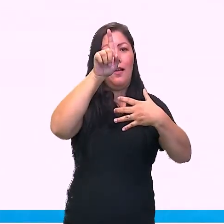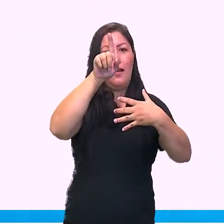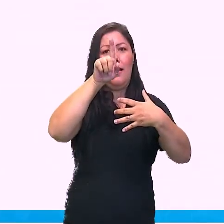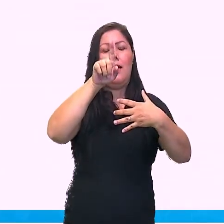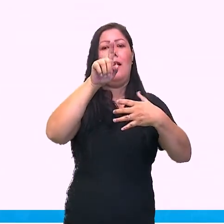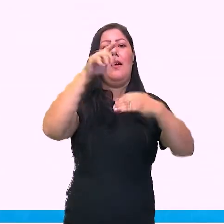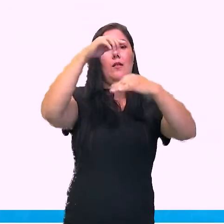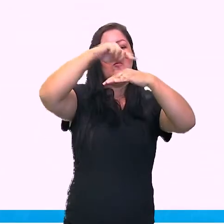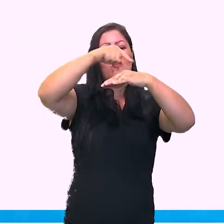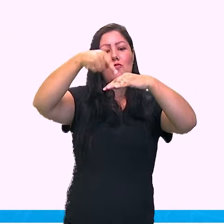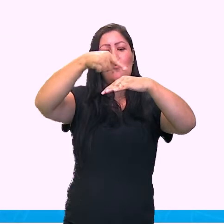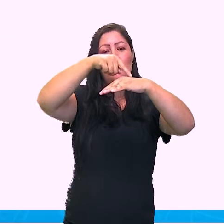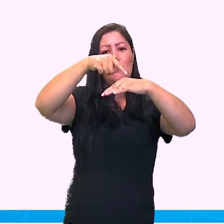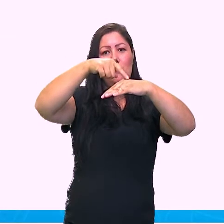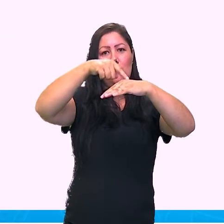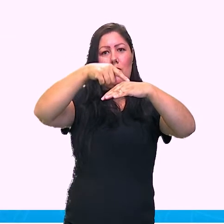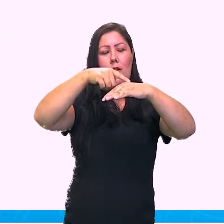ilhas.